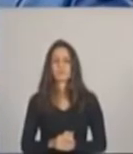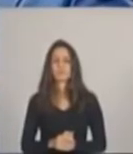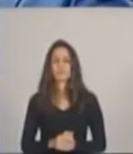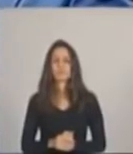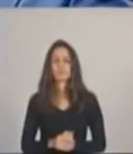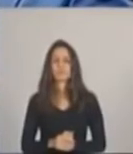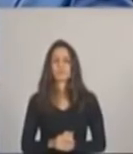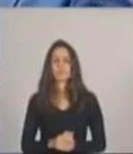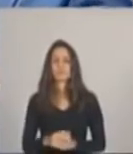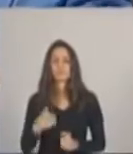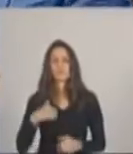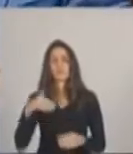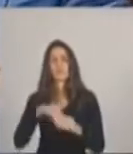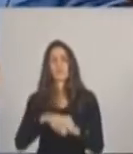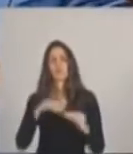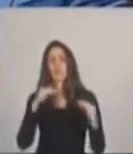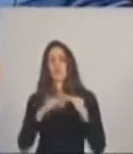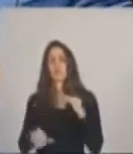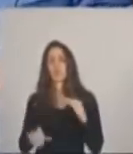contra o relator. Ok. Deputado Dr. Emílio Mameri.